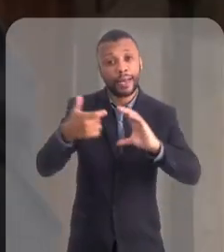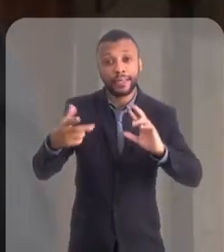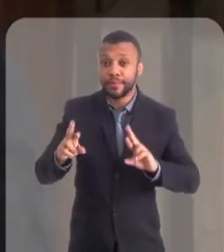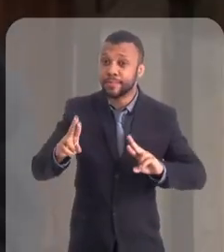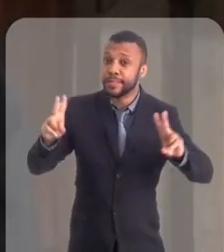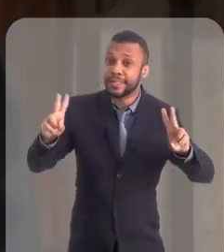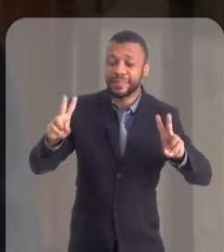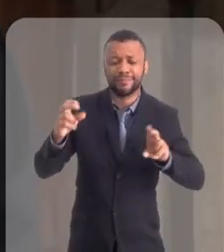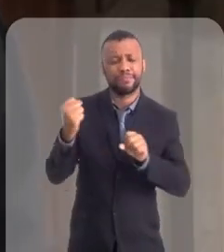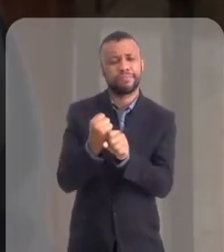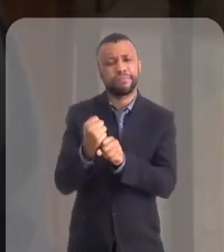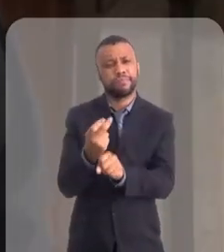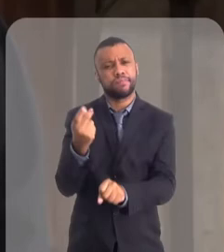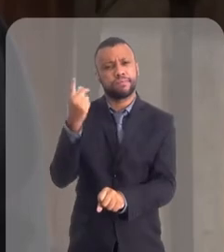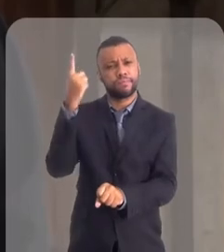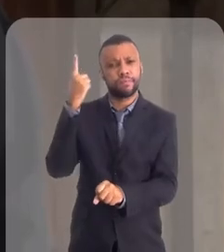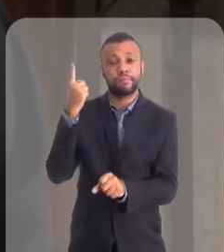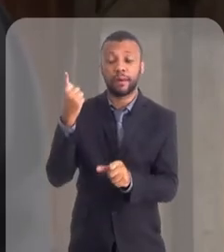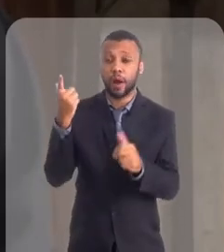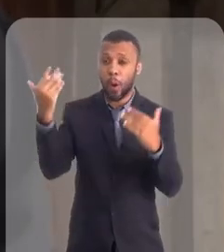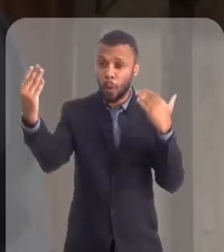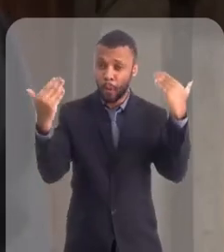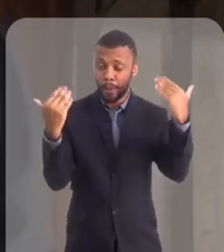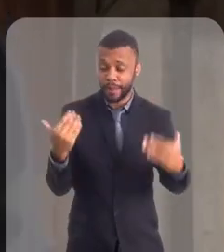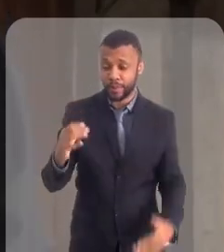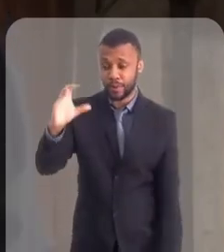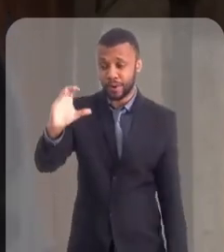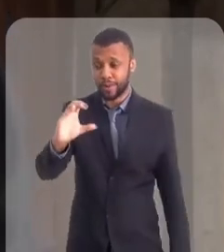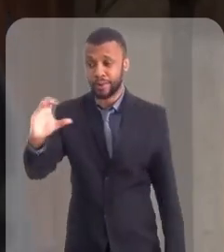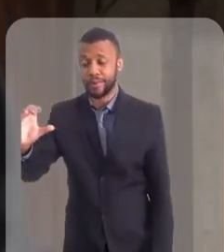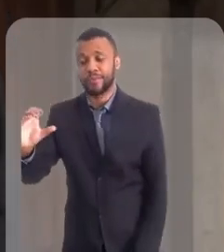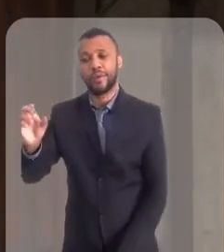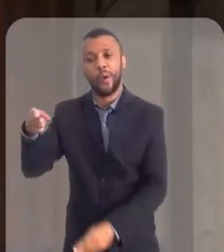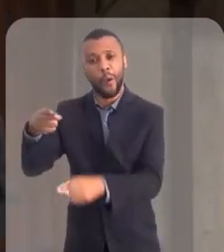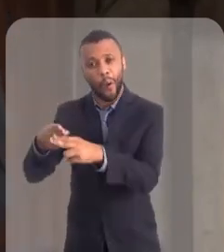diferença milenar entre o catolicismo romano ou